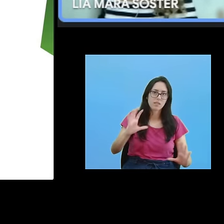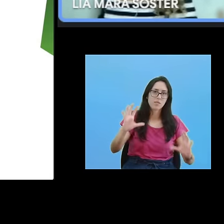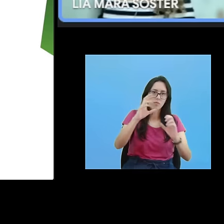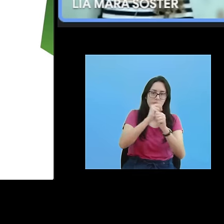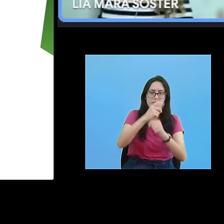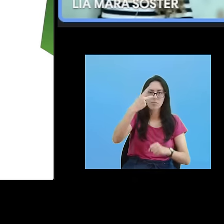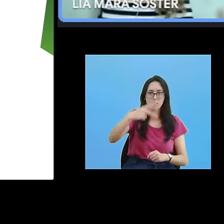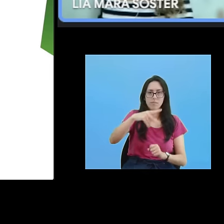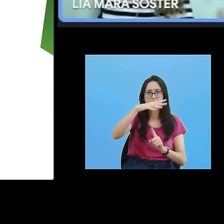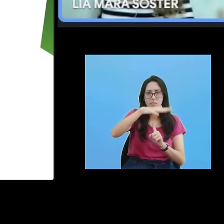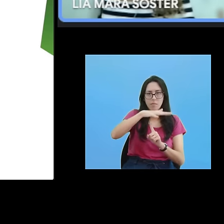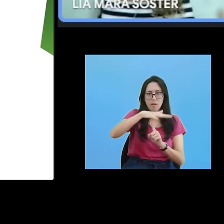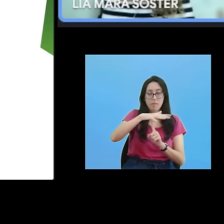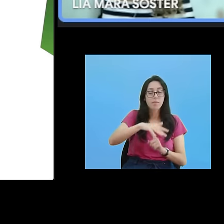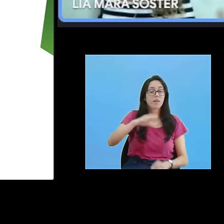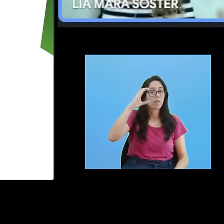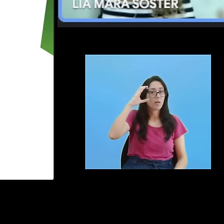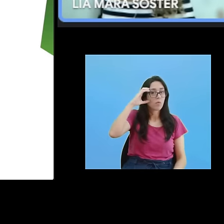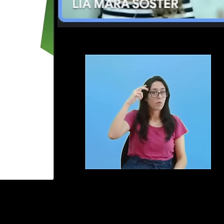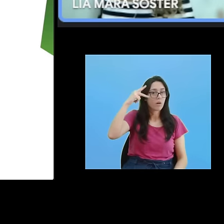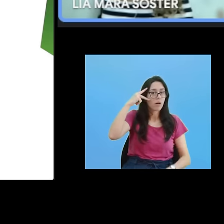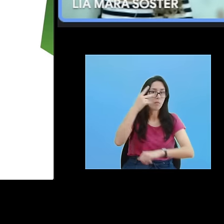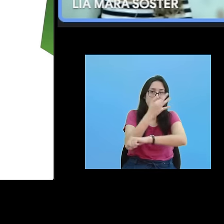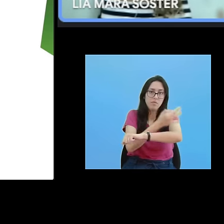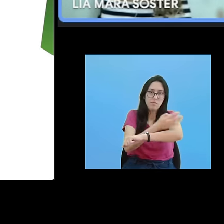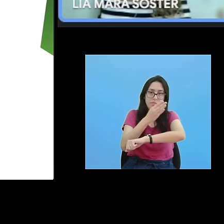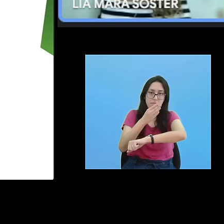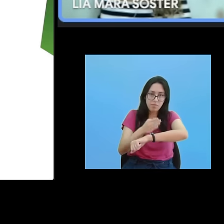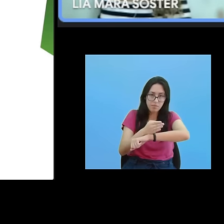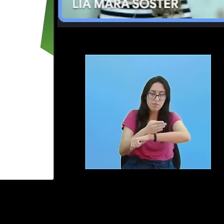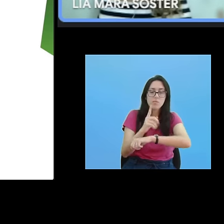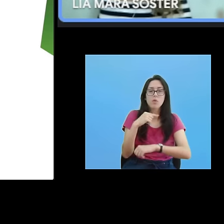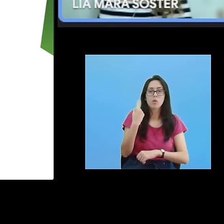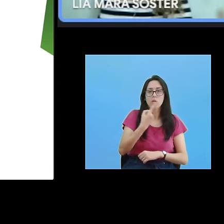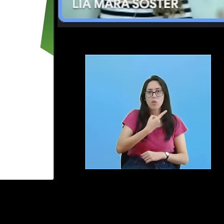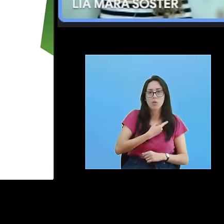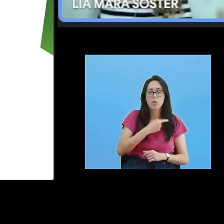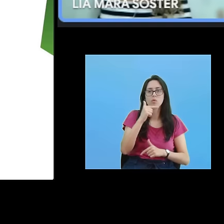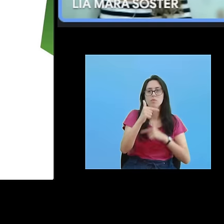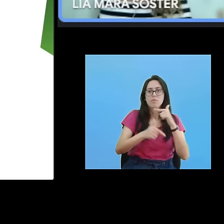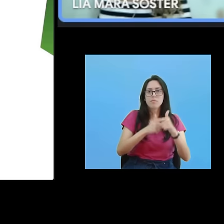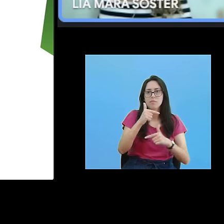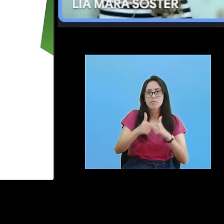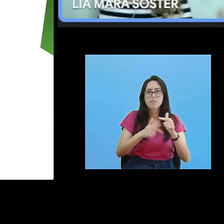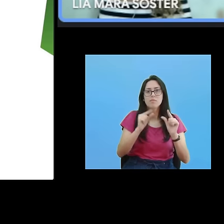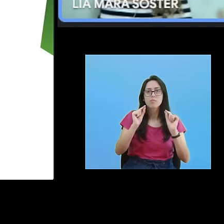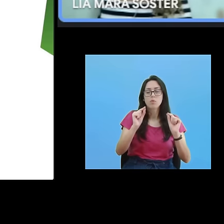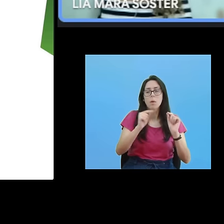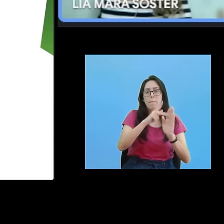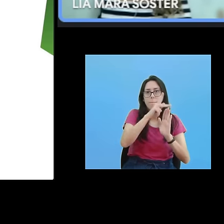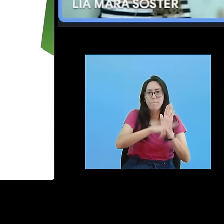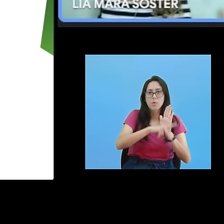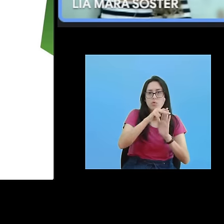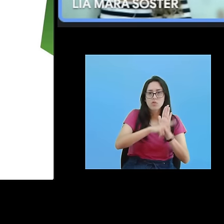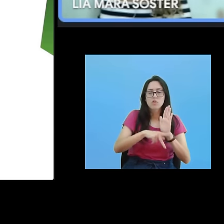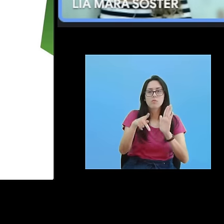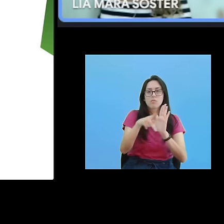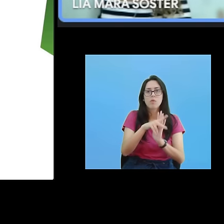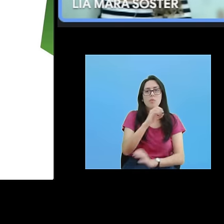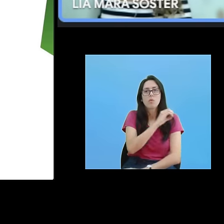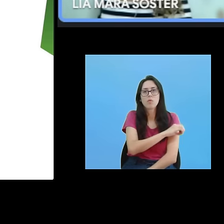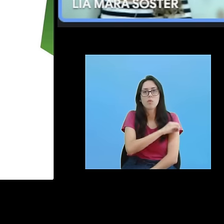Paraná, e no CAP Francisco Beltrão nós trabalhamos então com os projetos voltados a oficinas